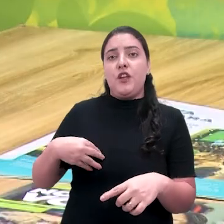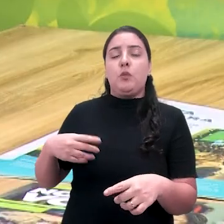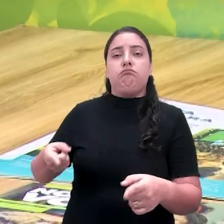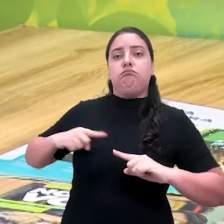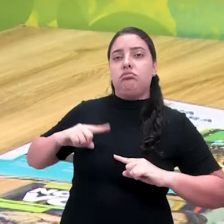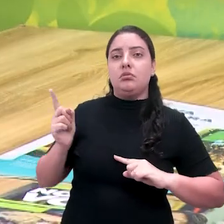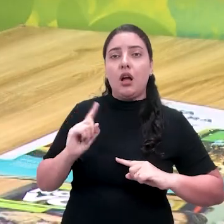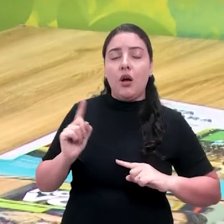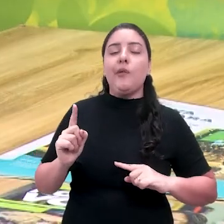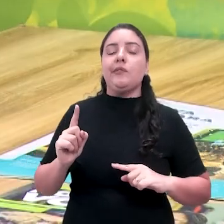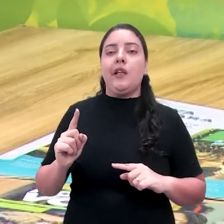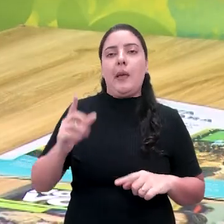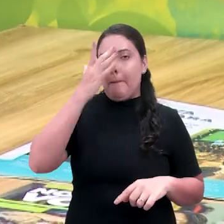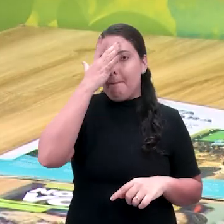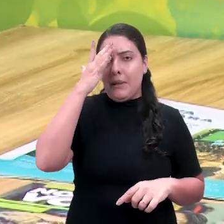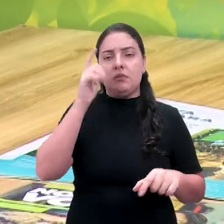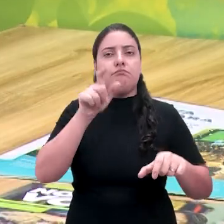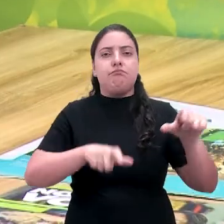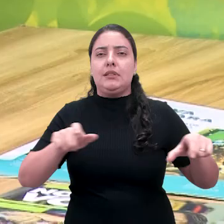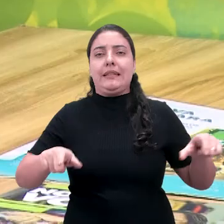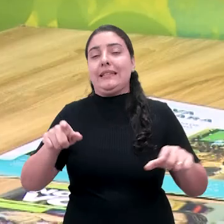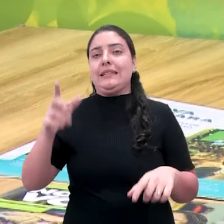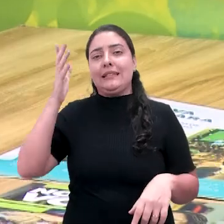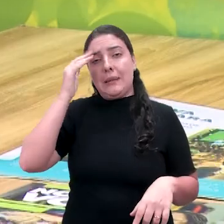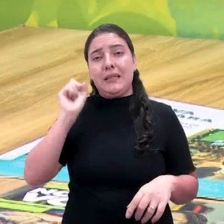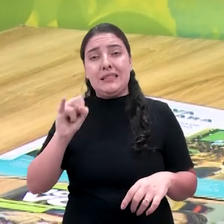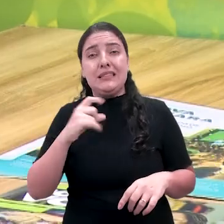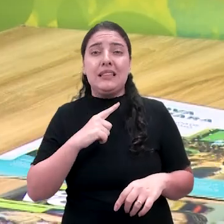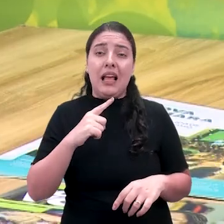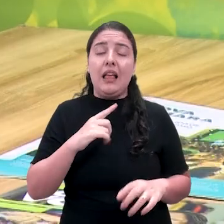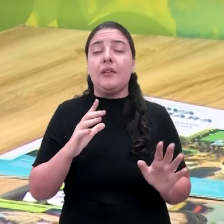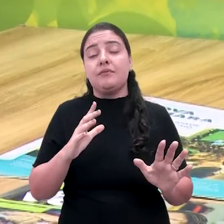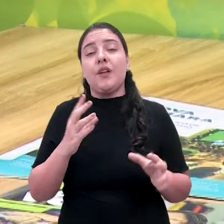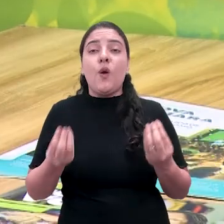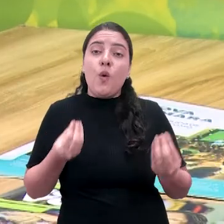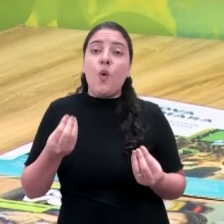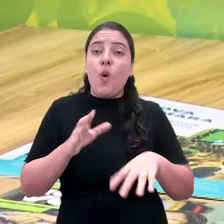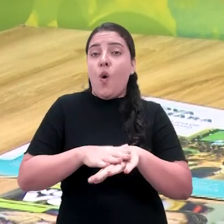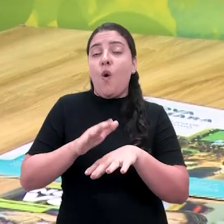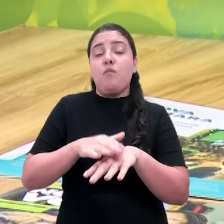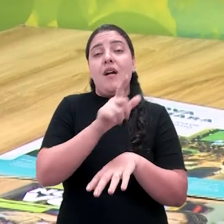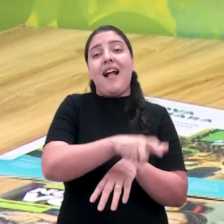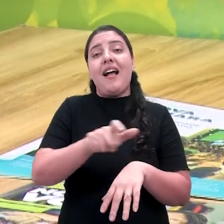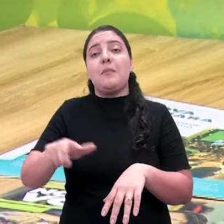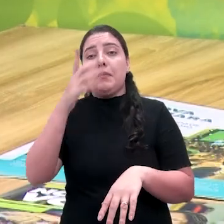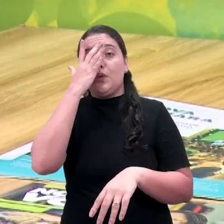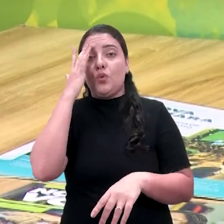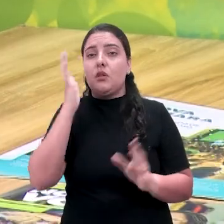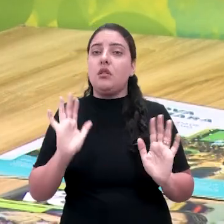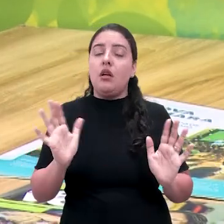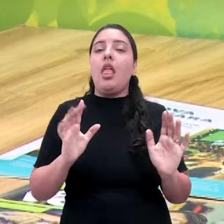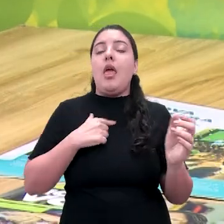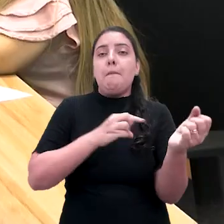cada caso, ela evolui de pessoa para pessoa, não tem como a gente saber como é que vai ser a evolução de cada pessoa. Mas ela